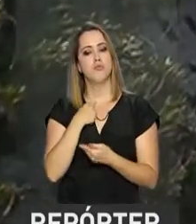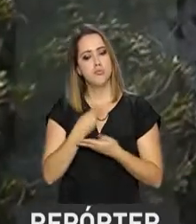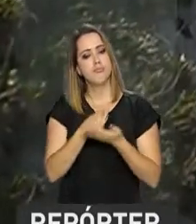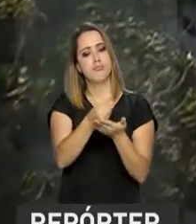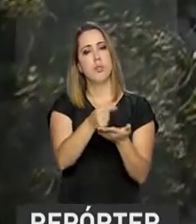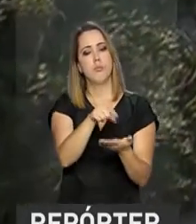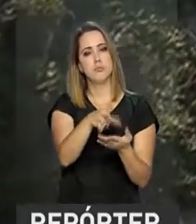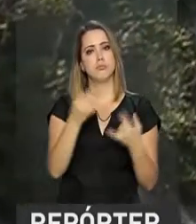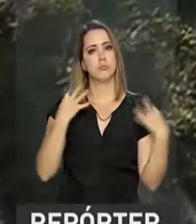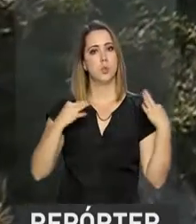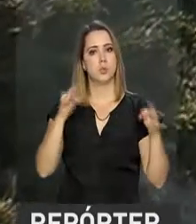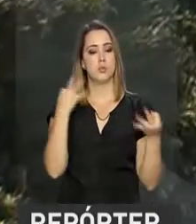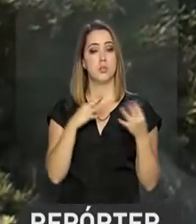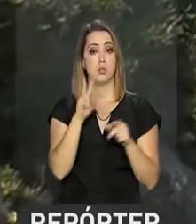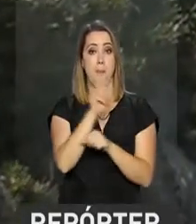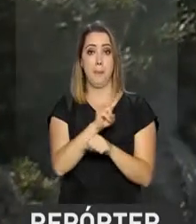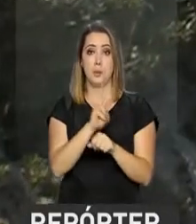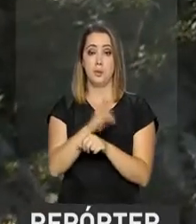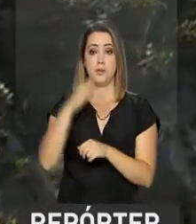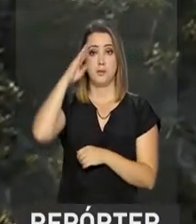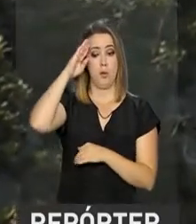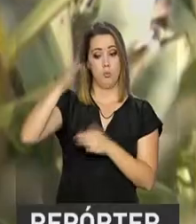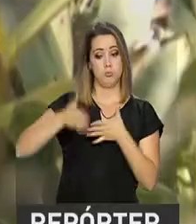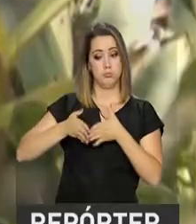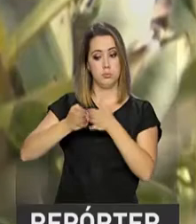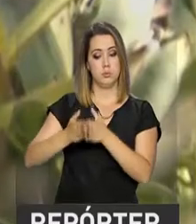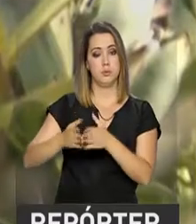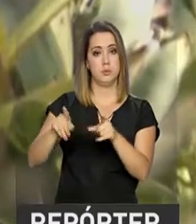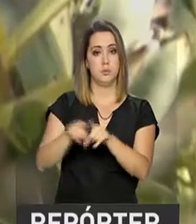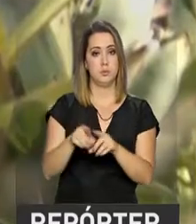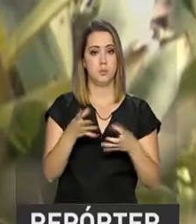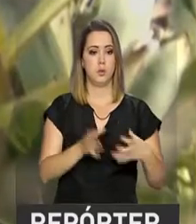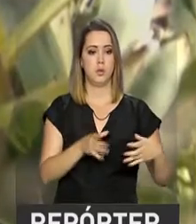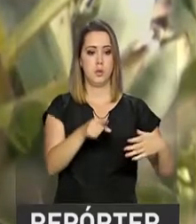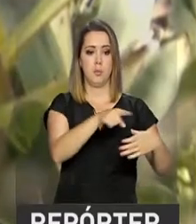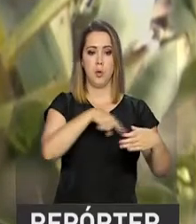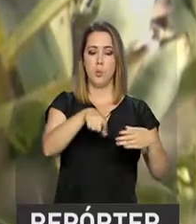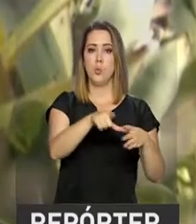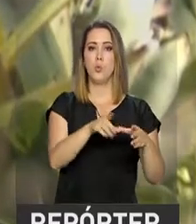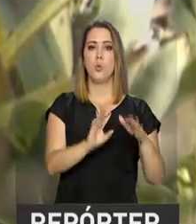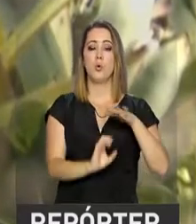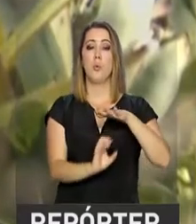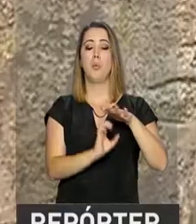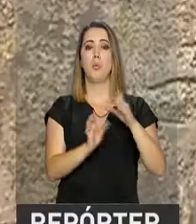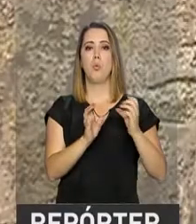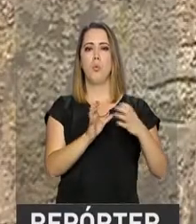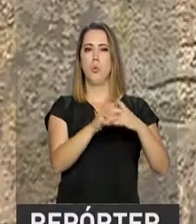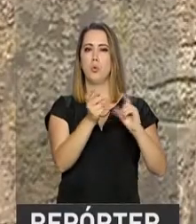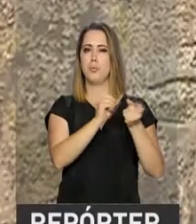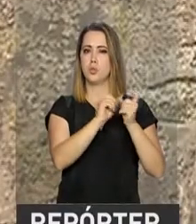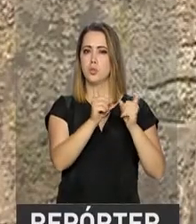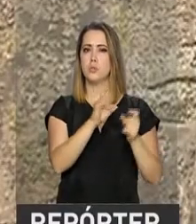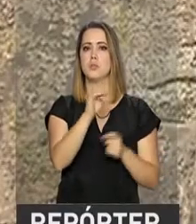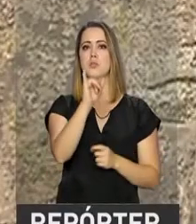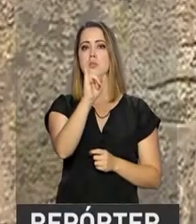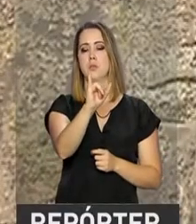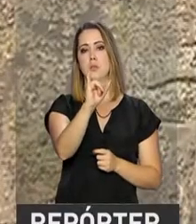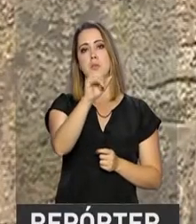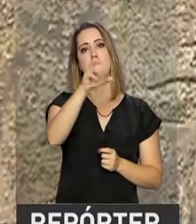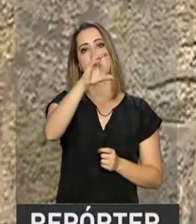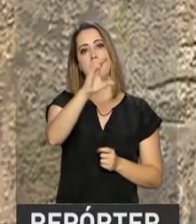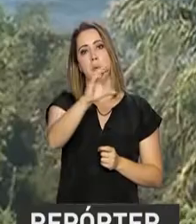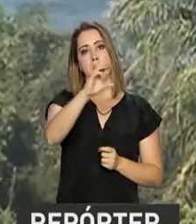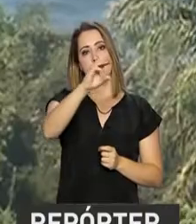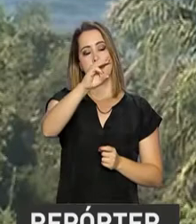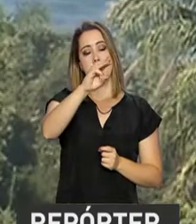além da proteção da marinha a visitação será regulamentada pelo instituto chico mendes de biodiversidade icm-bio o responsável